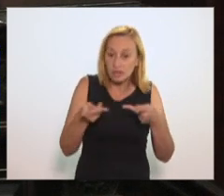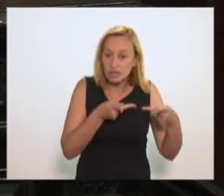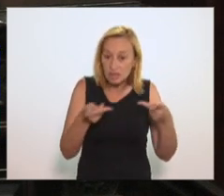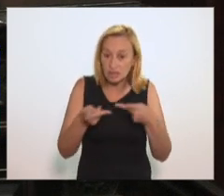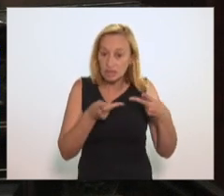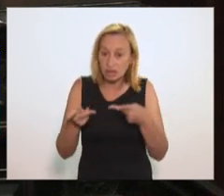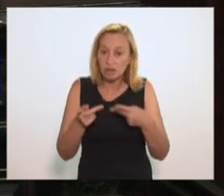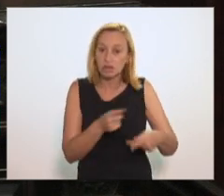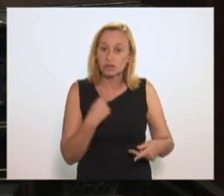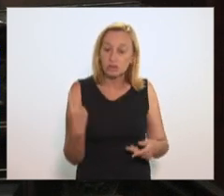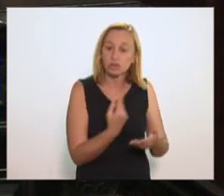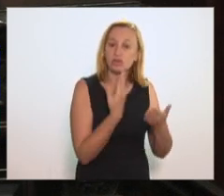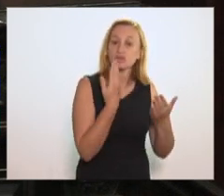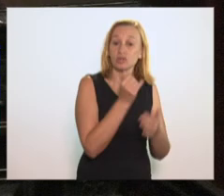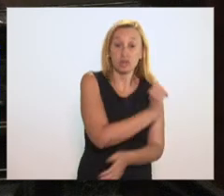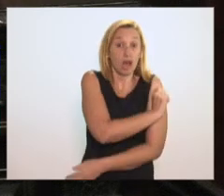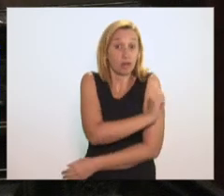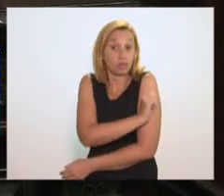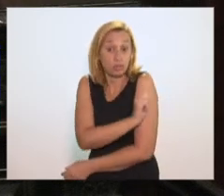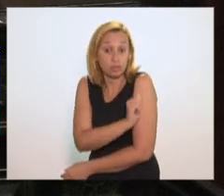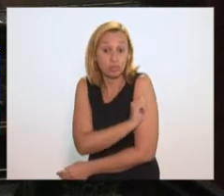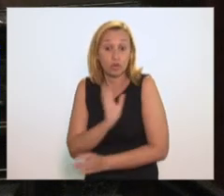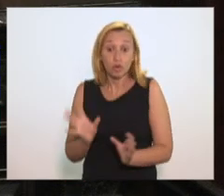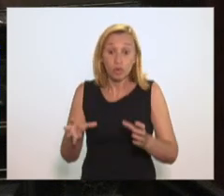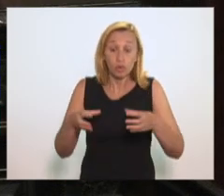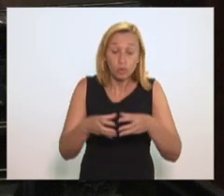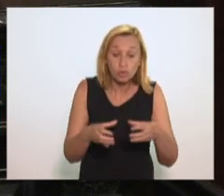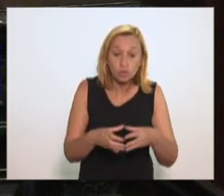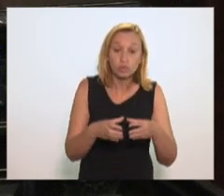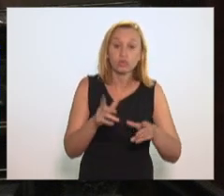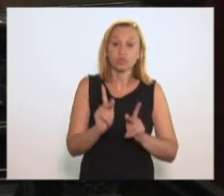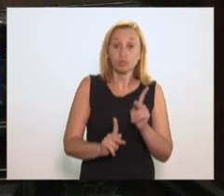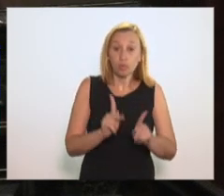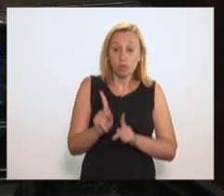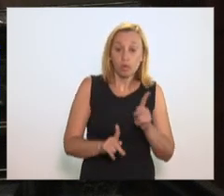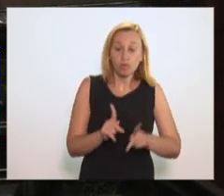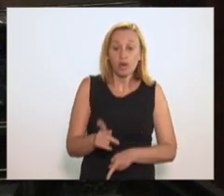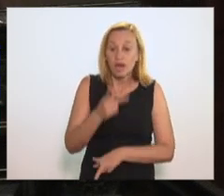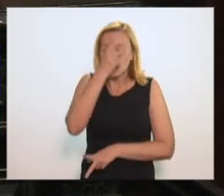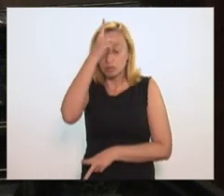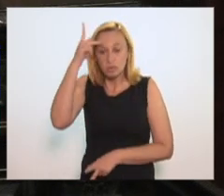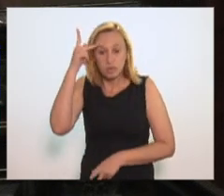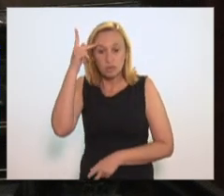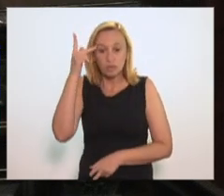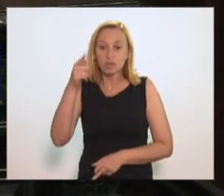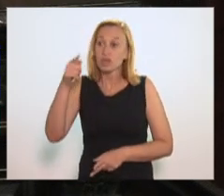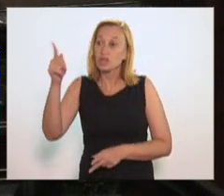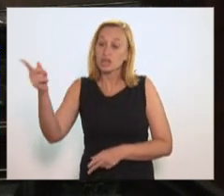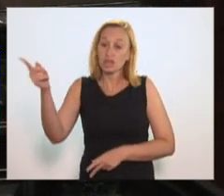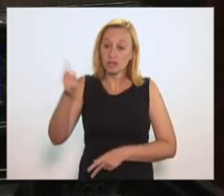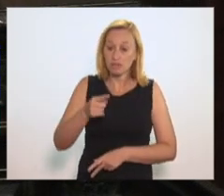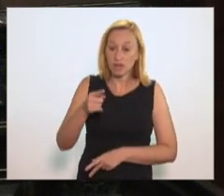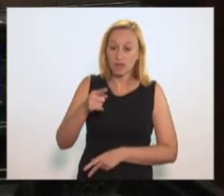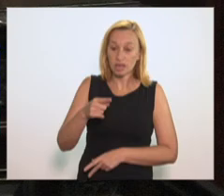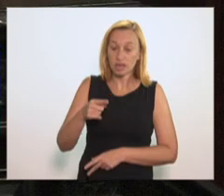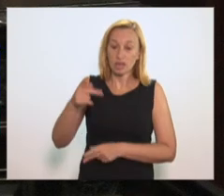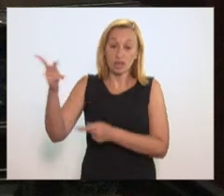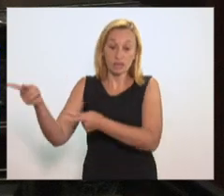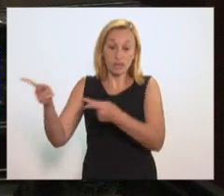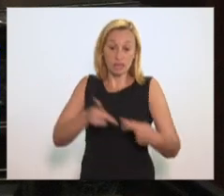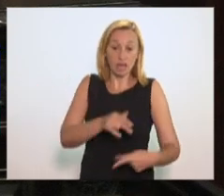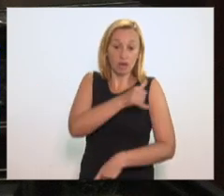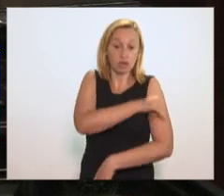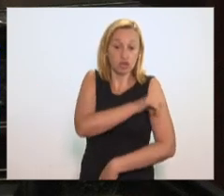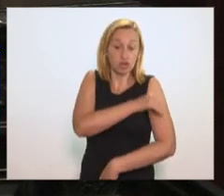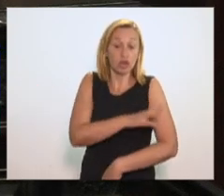dos nossos estudantes do conjunto da nossa população das pessoas que vêm conhecer o Rio de Janeiro e o Brasil